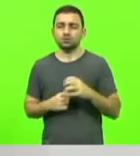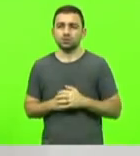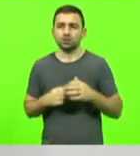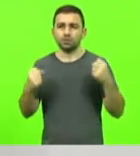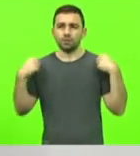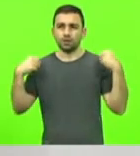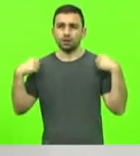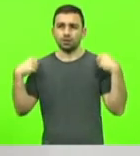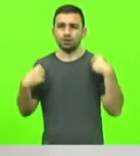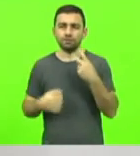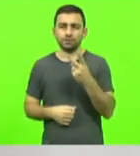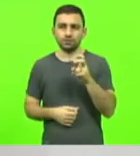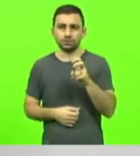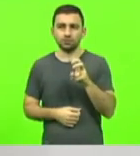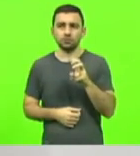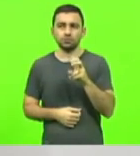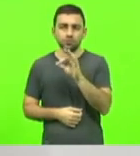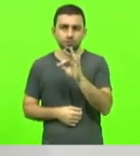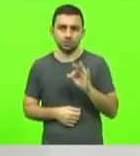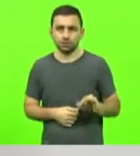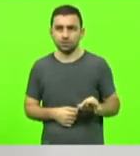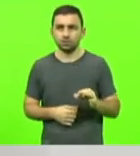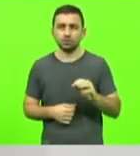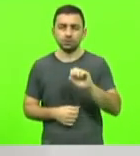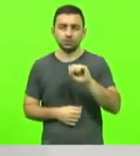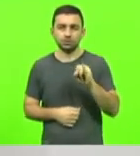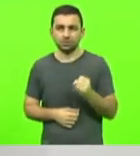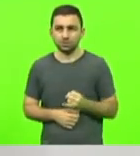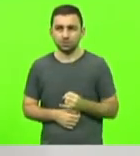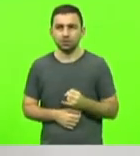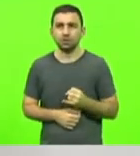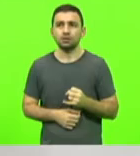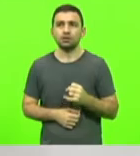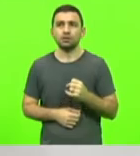25,95%, São José 25,44%, Blumenau